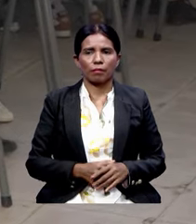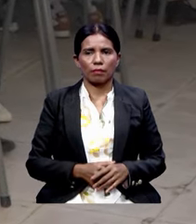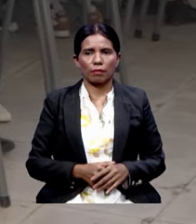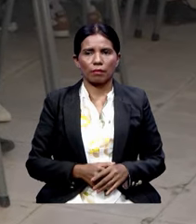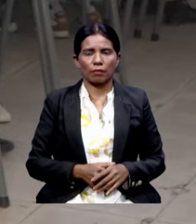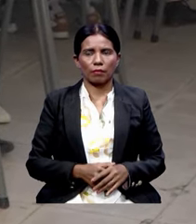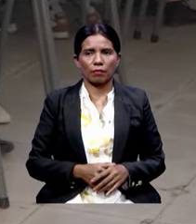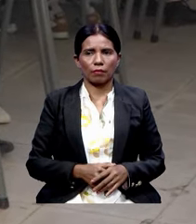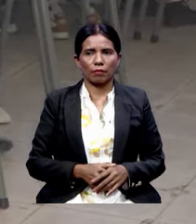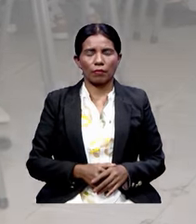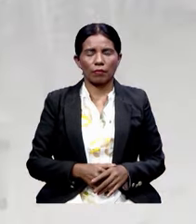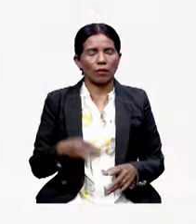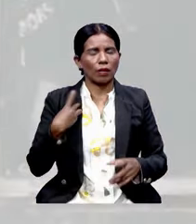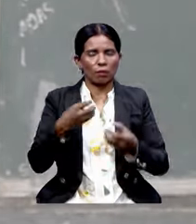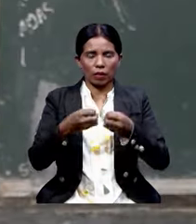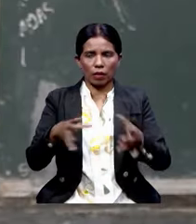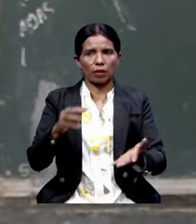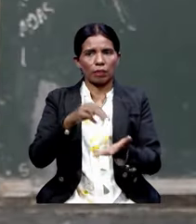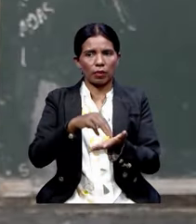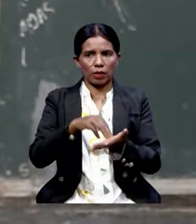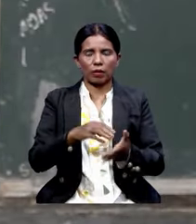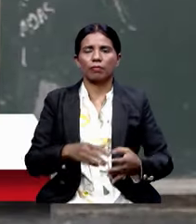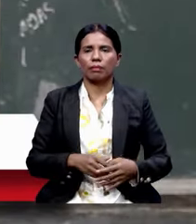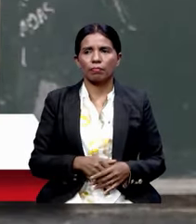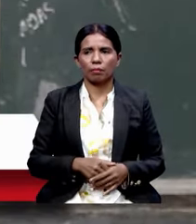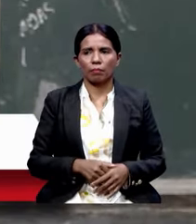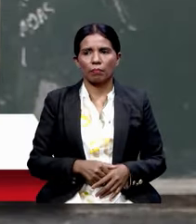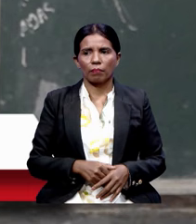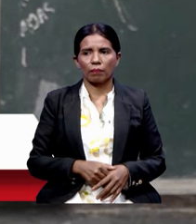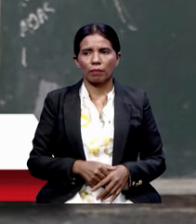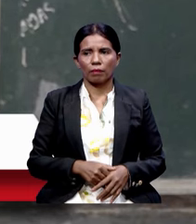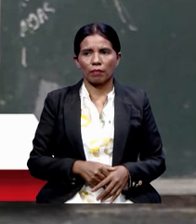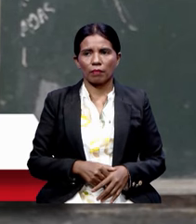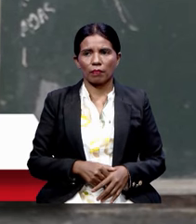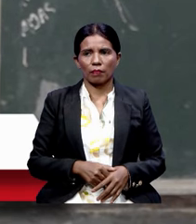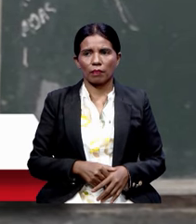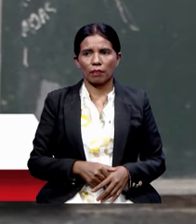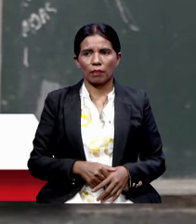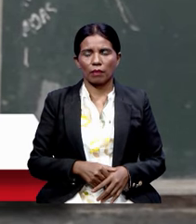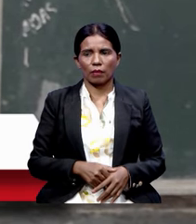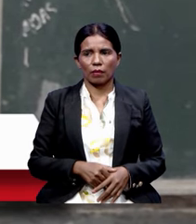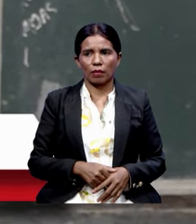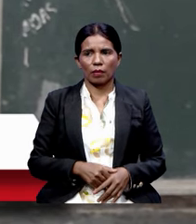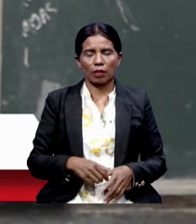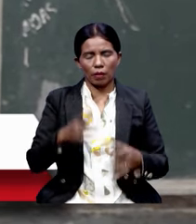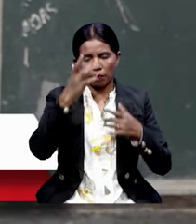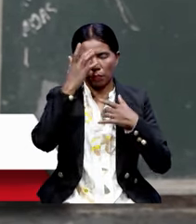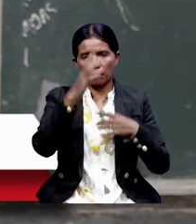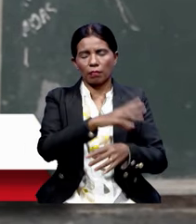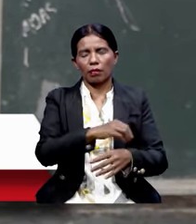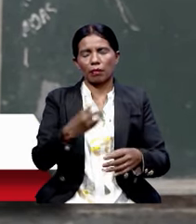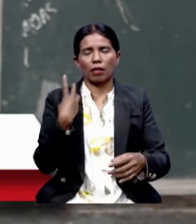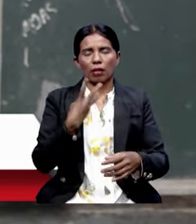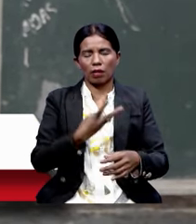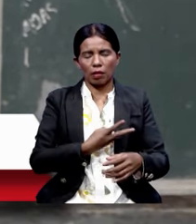la con tu la con materia la con botot la con sen moras tama de so sen ka tama